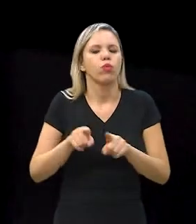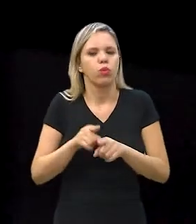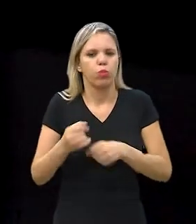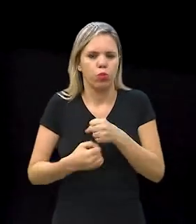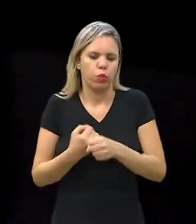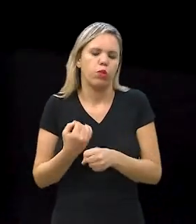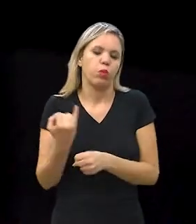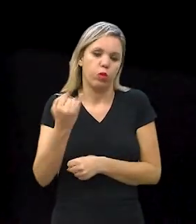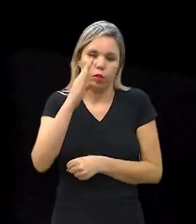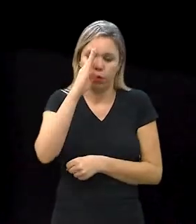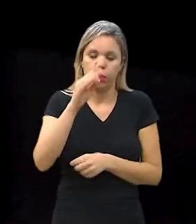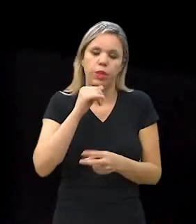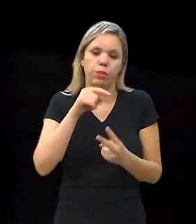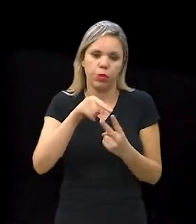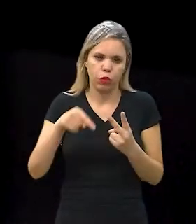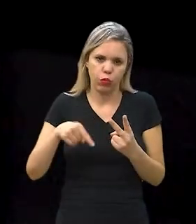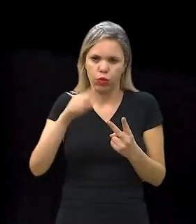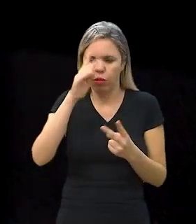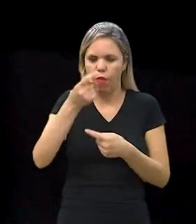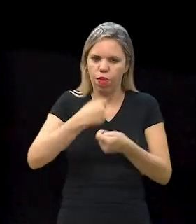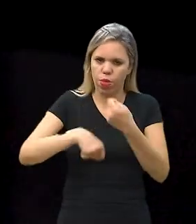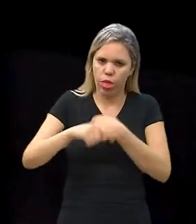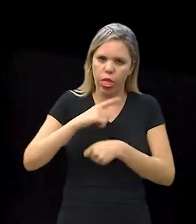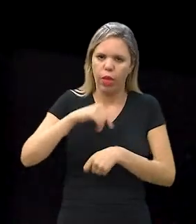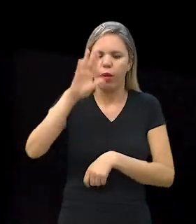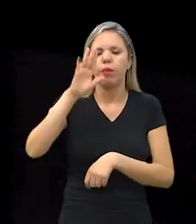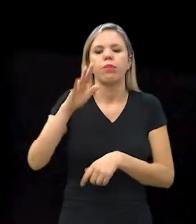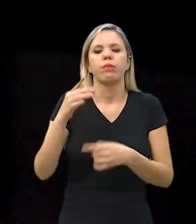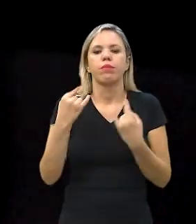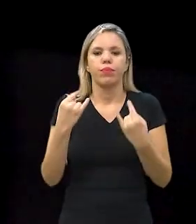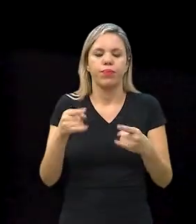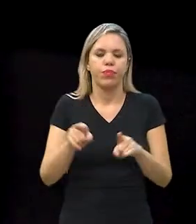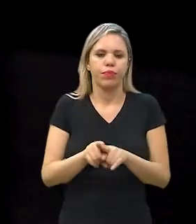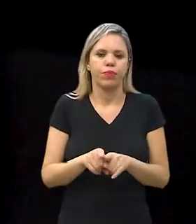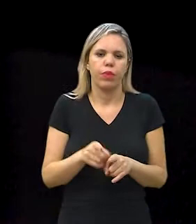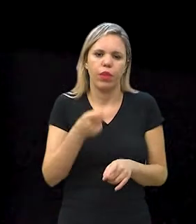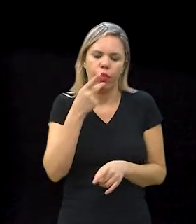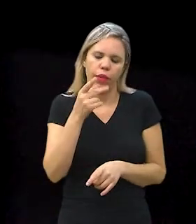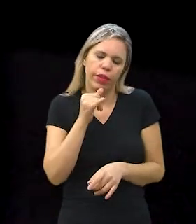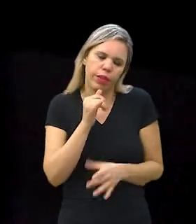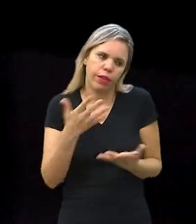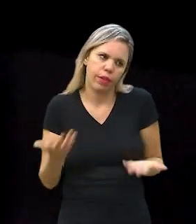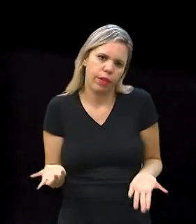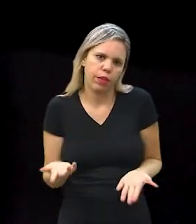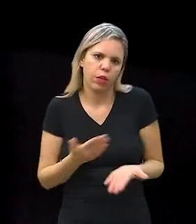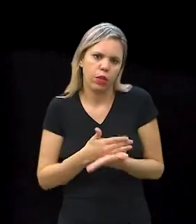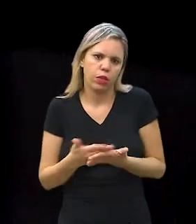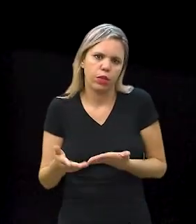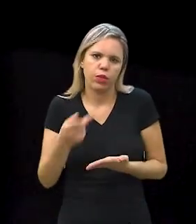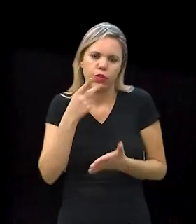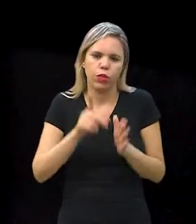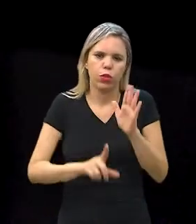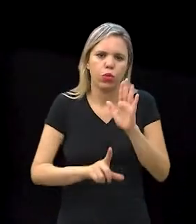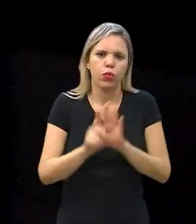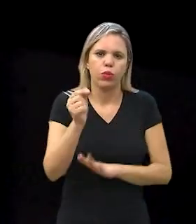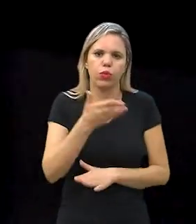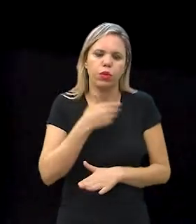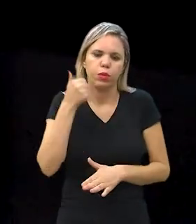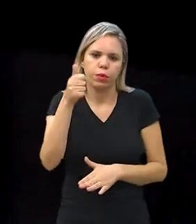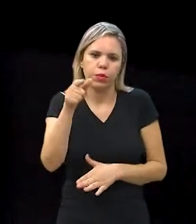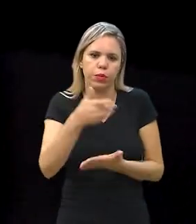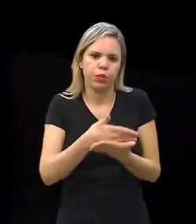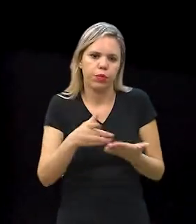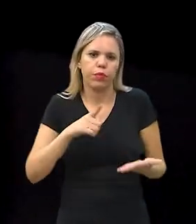por trás, mas são os principais, o meu negócio começou a ter mais tração. Quando eu digo ter mais tração, você começa a ter